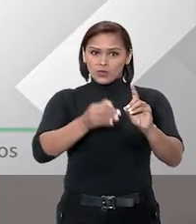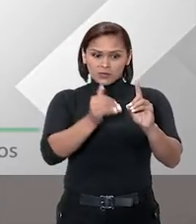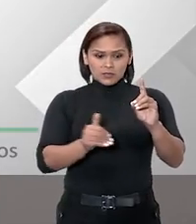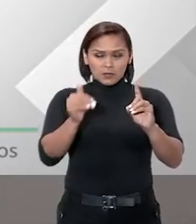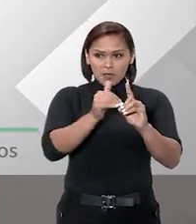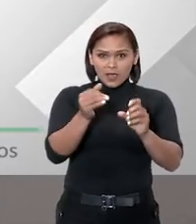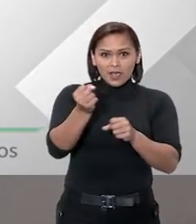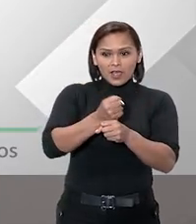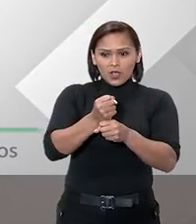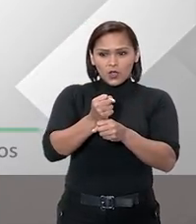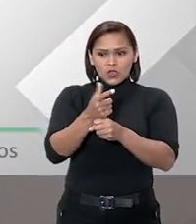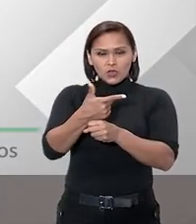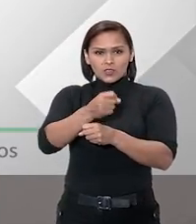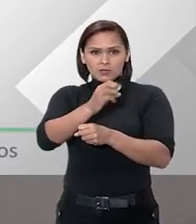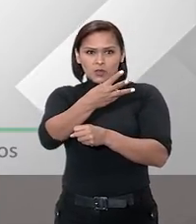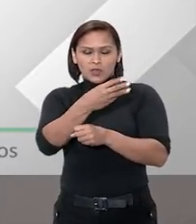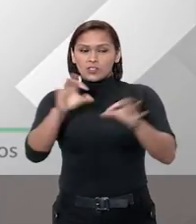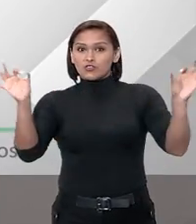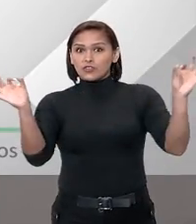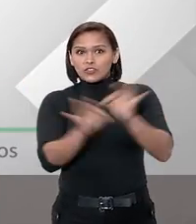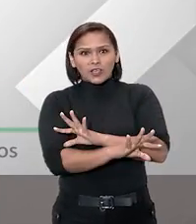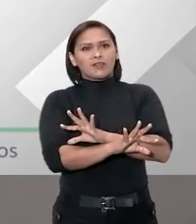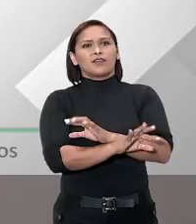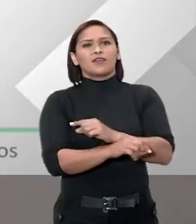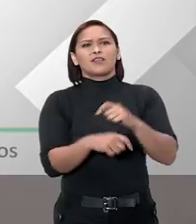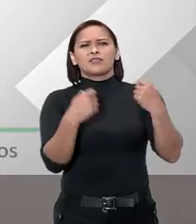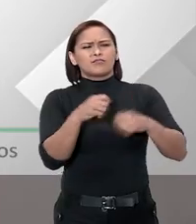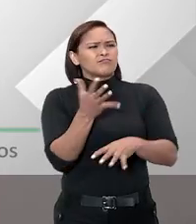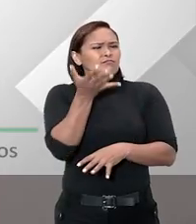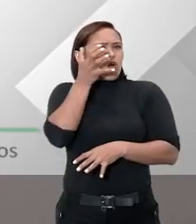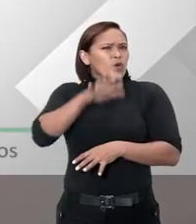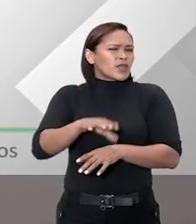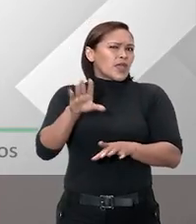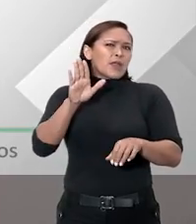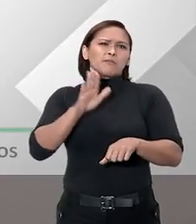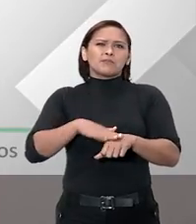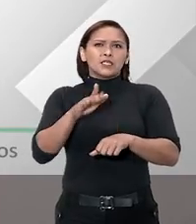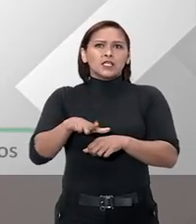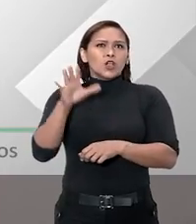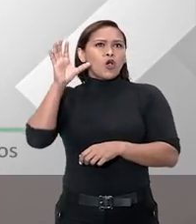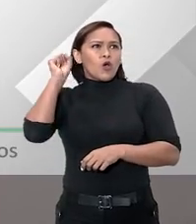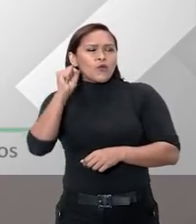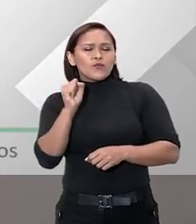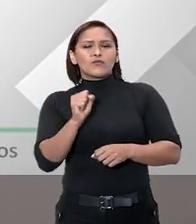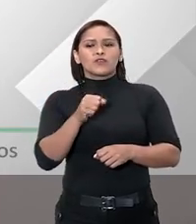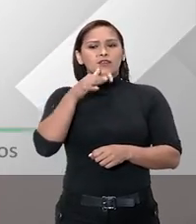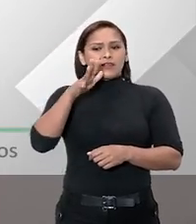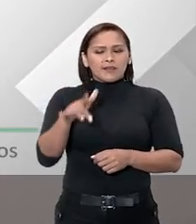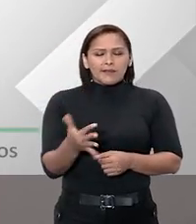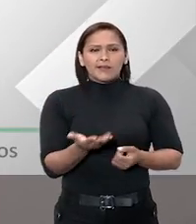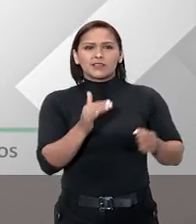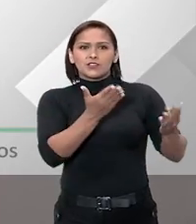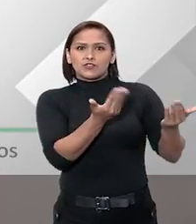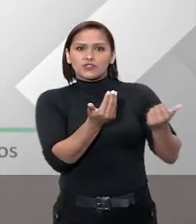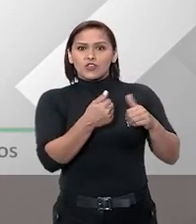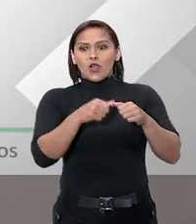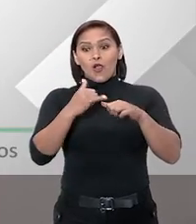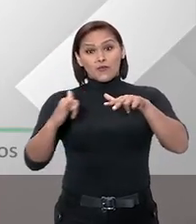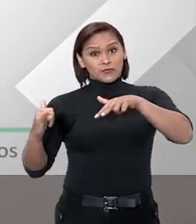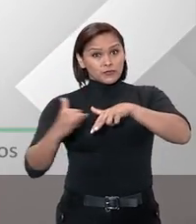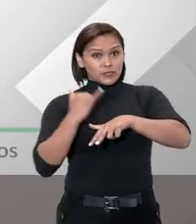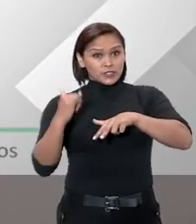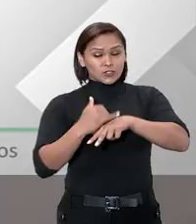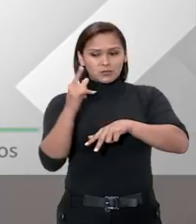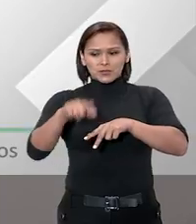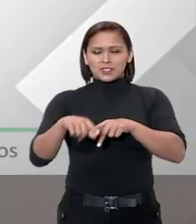em 2003, deu um basta, disse chega, não quero mais ouvir crianças e adolescentes vítimas, naquela